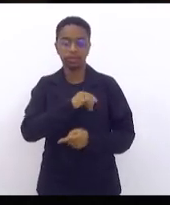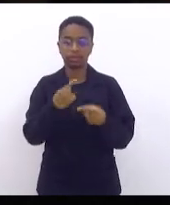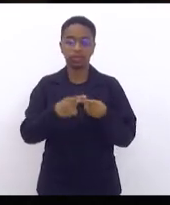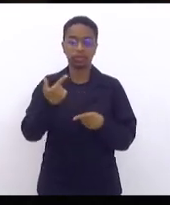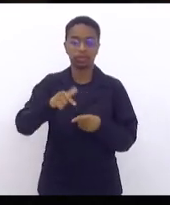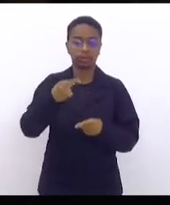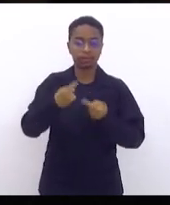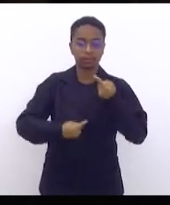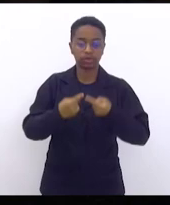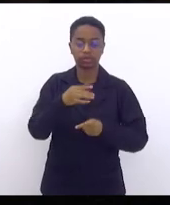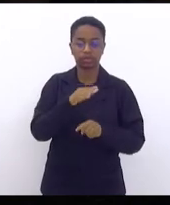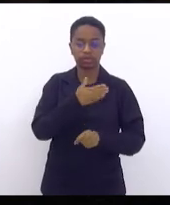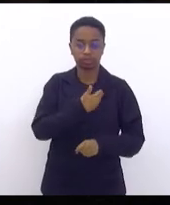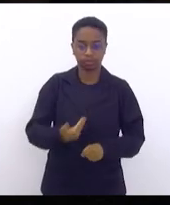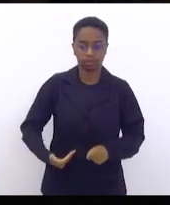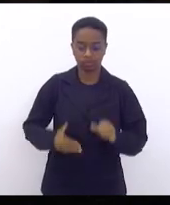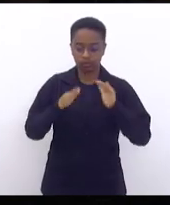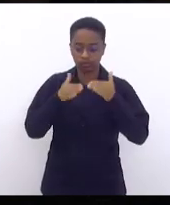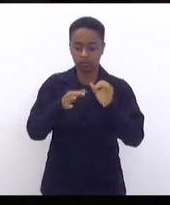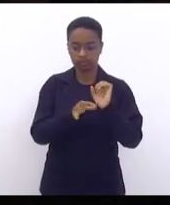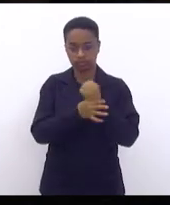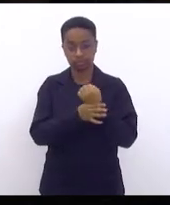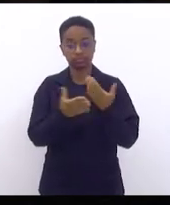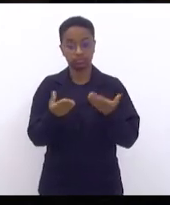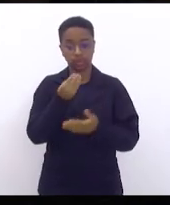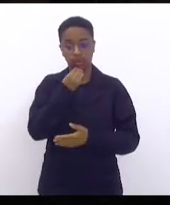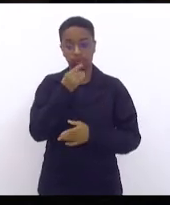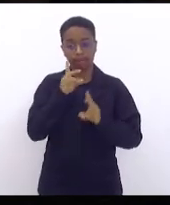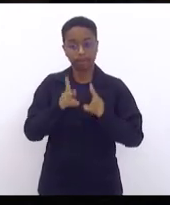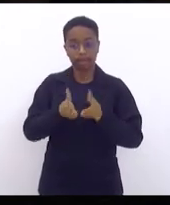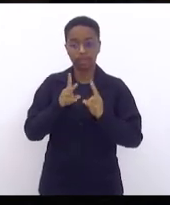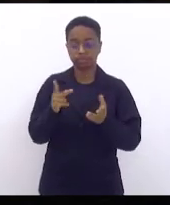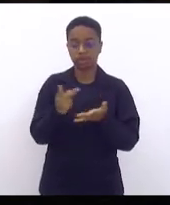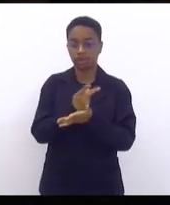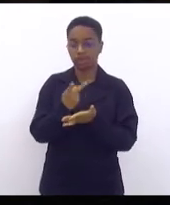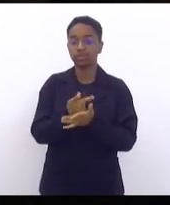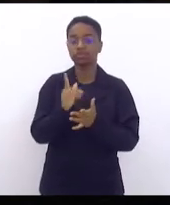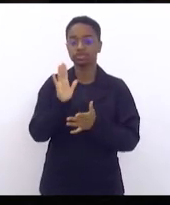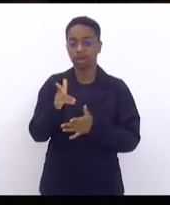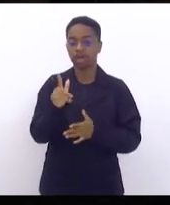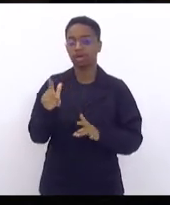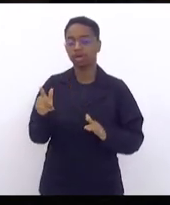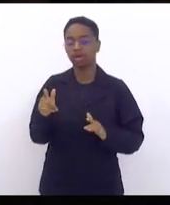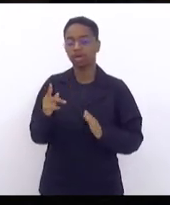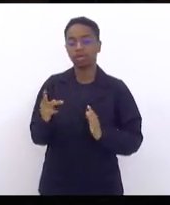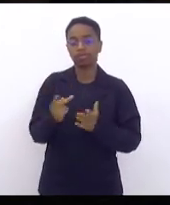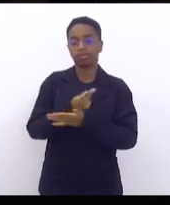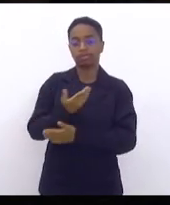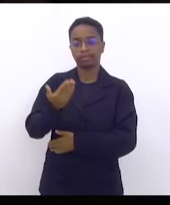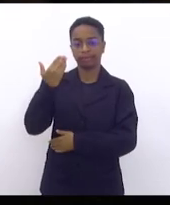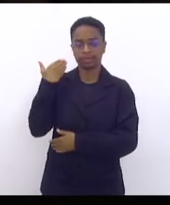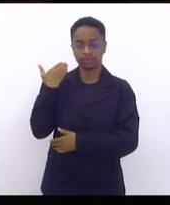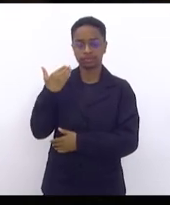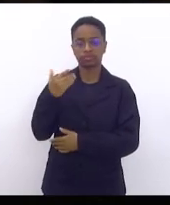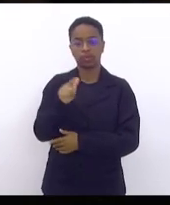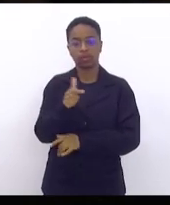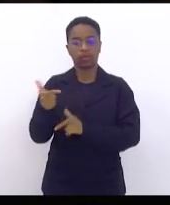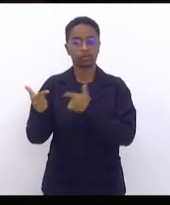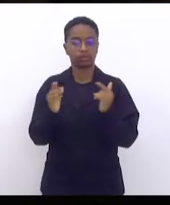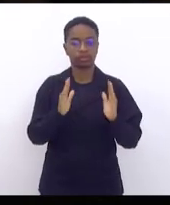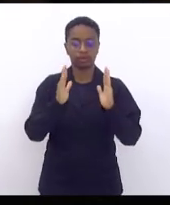de segurança. E, é claro, é o mesmo erro já cometido em outros governos. É o mesmo erro que